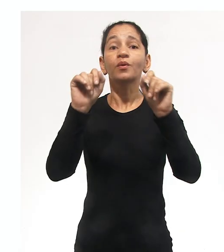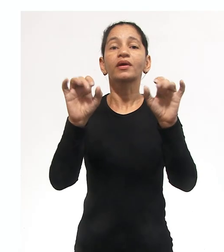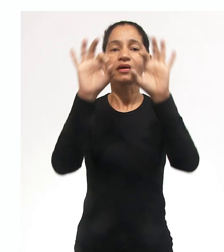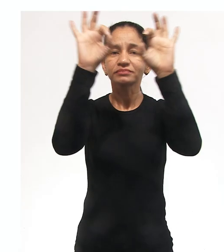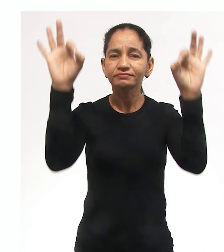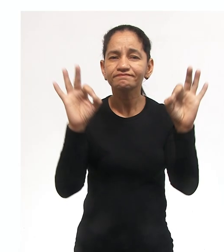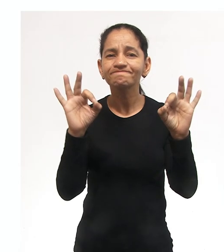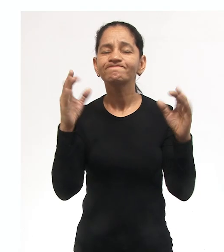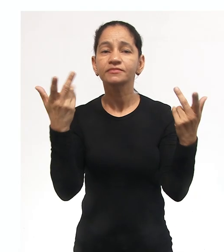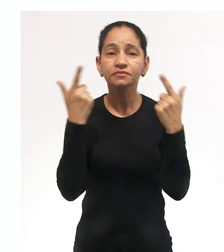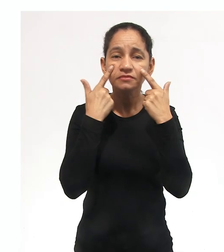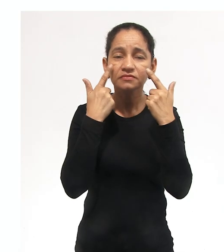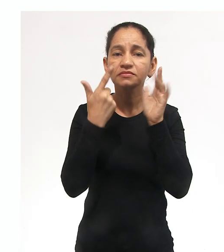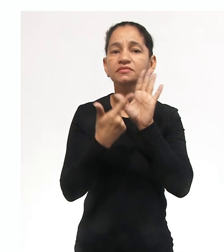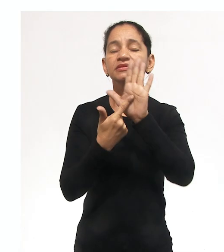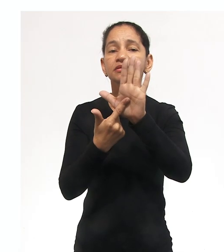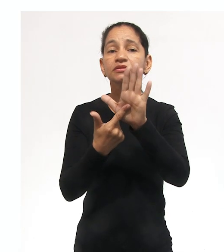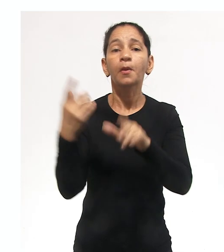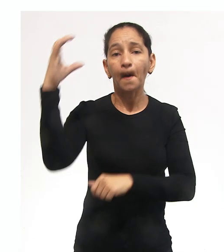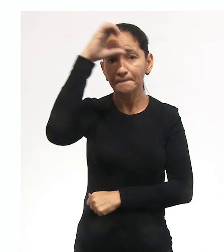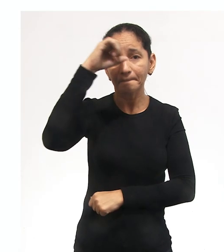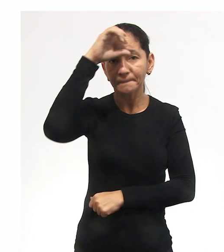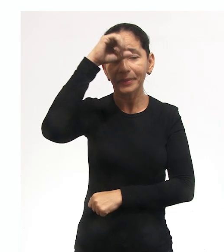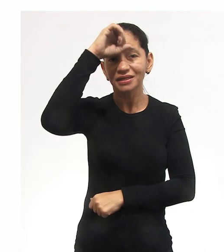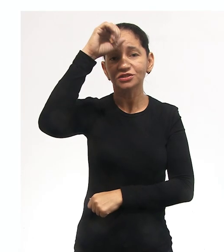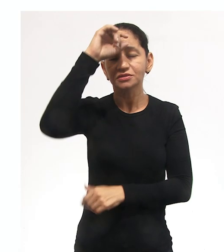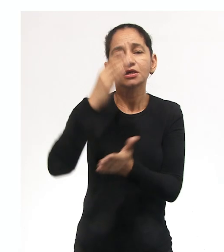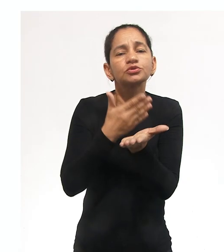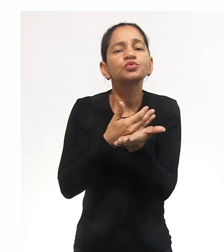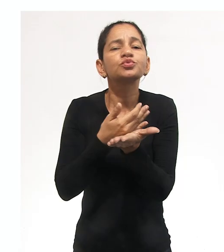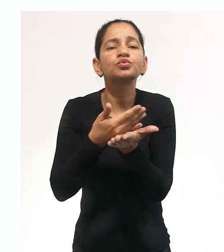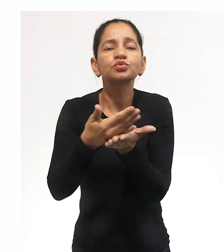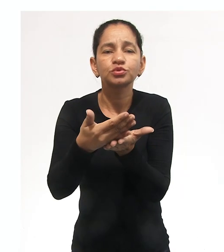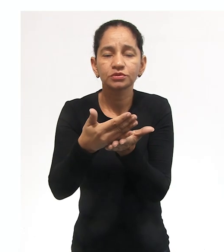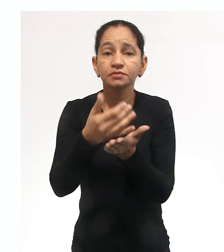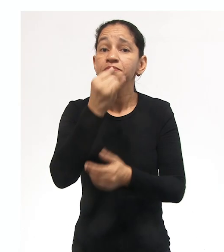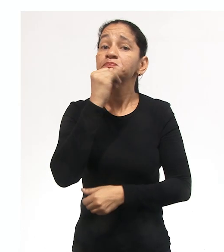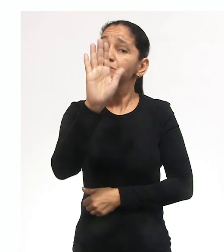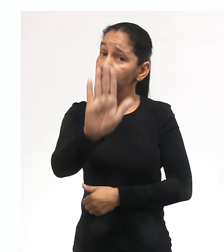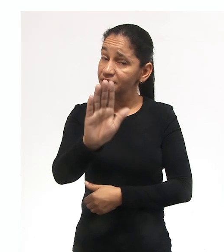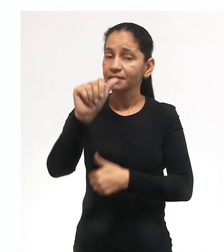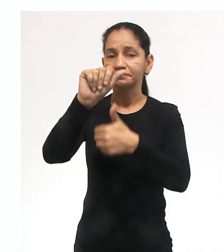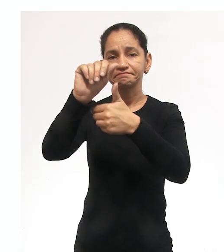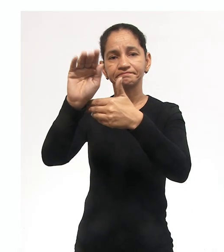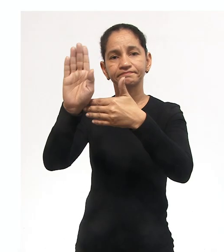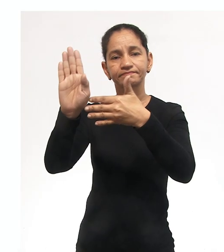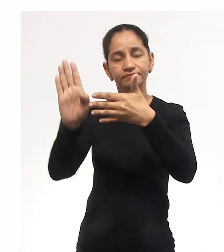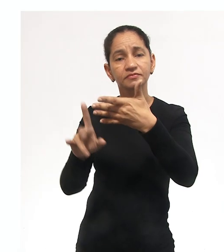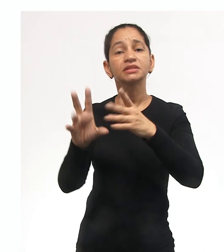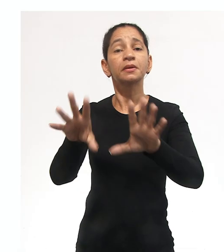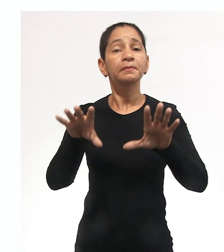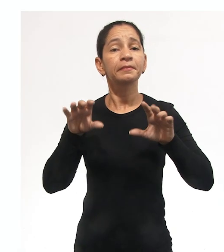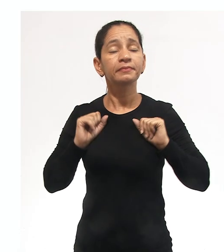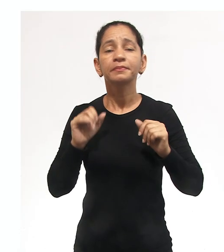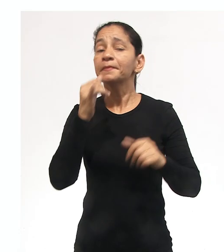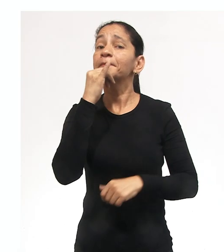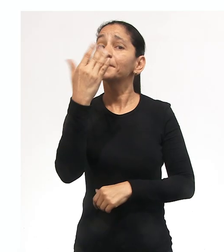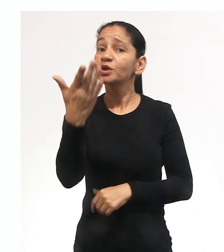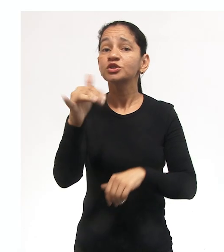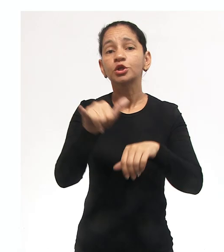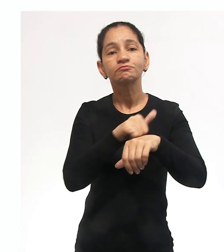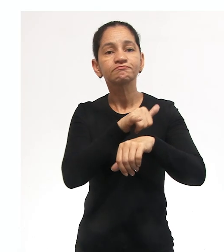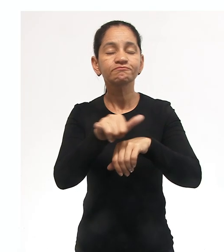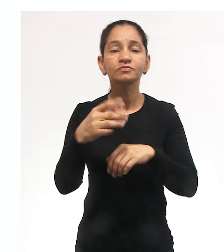aqui um esquema, né, dessa aprendizagem inicial da língua escrita. A alfabetização, aquisição de